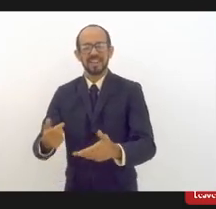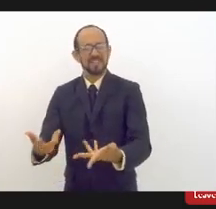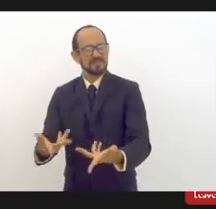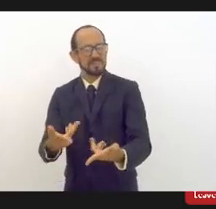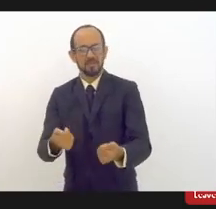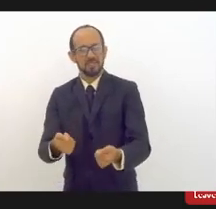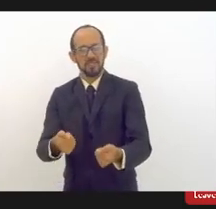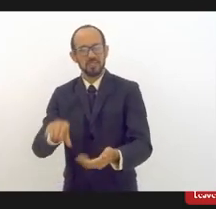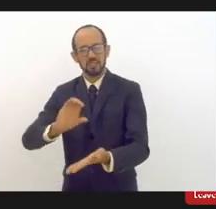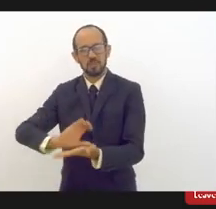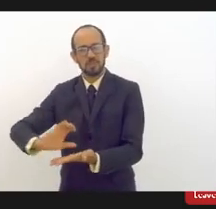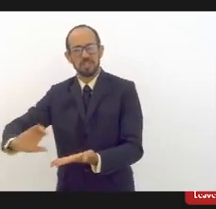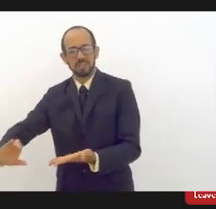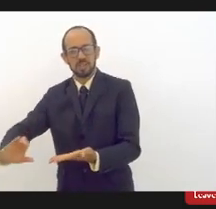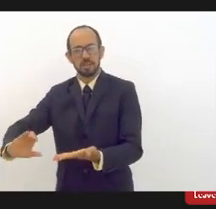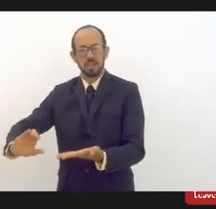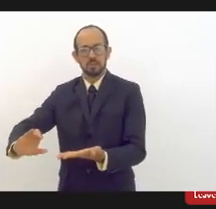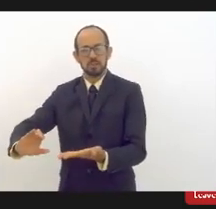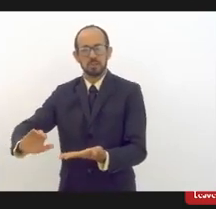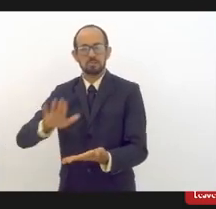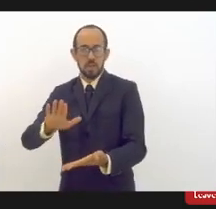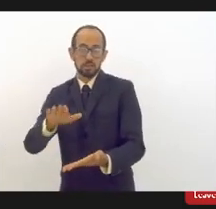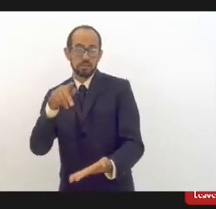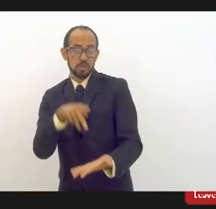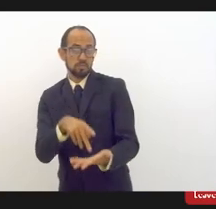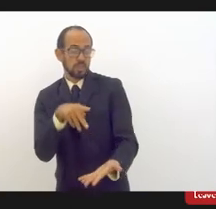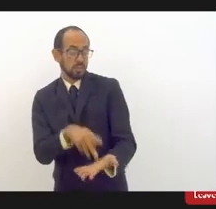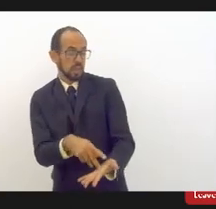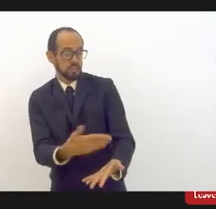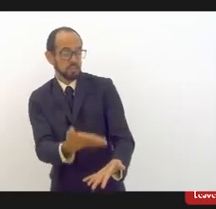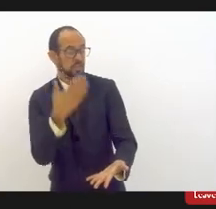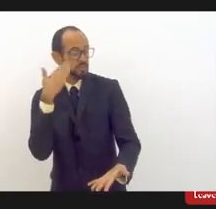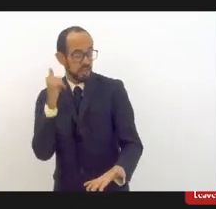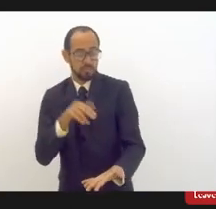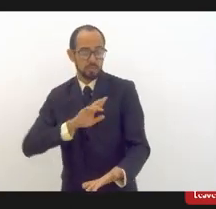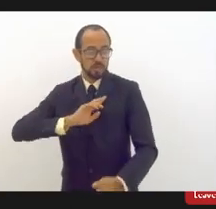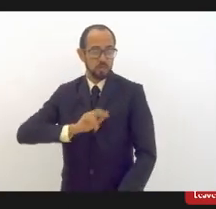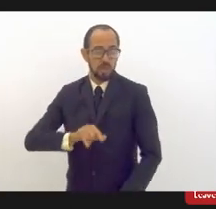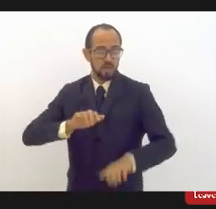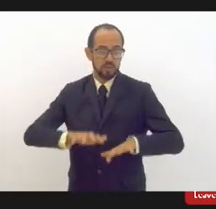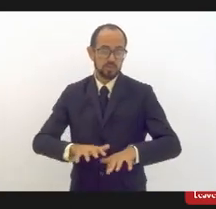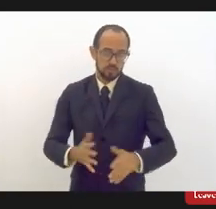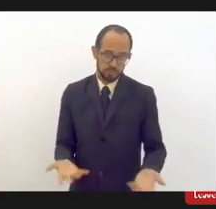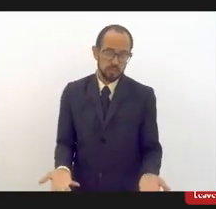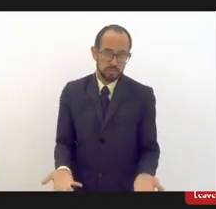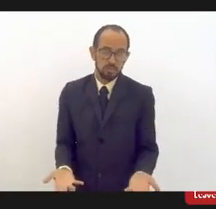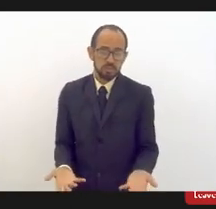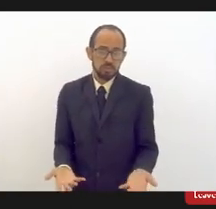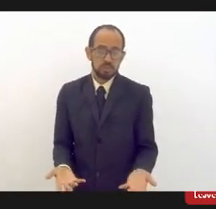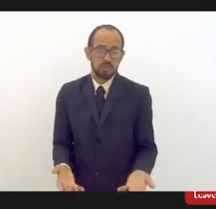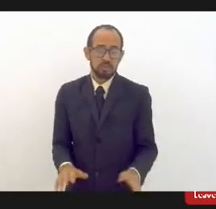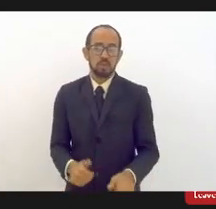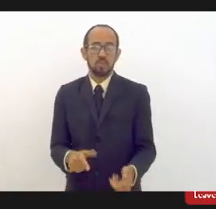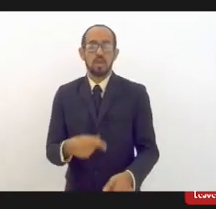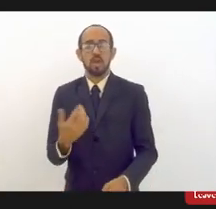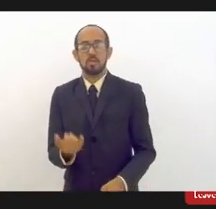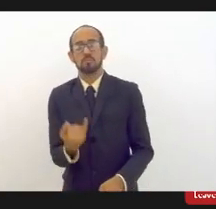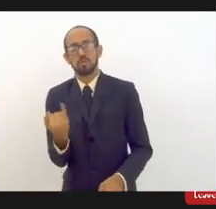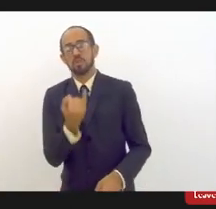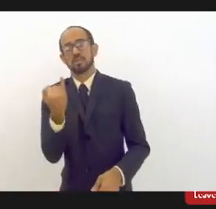com financiamento, quando, na verdade, sabemos que isso não acontece. Então, é fundamental a